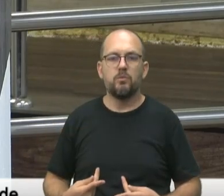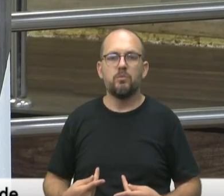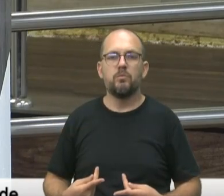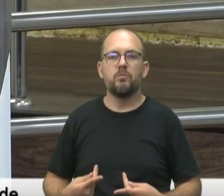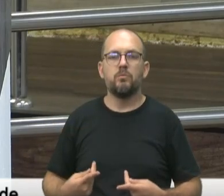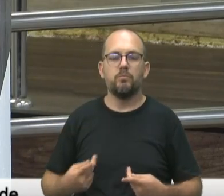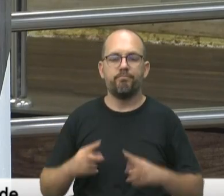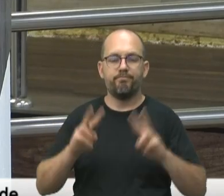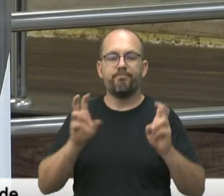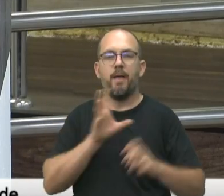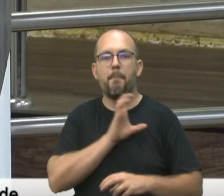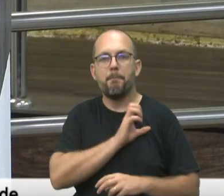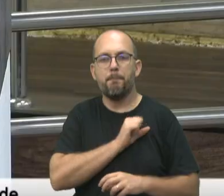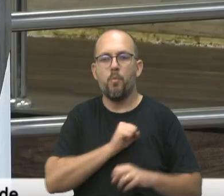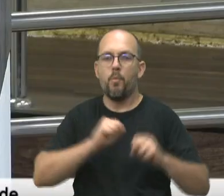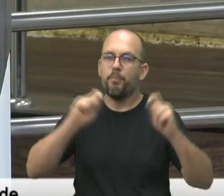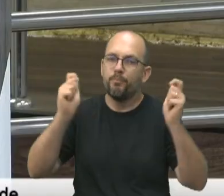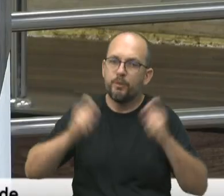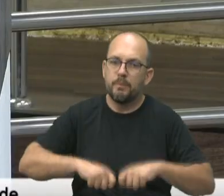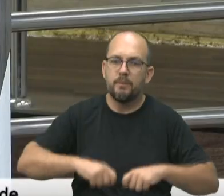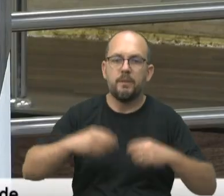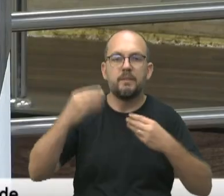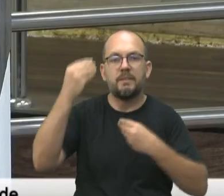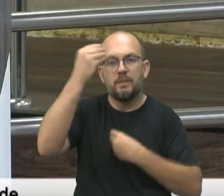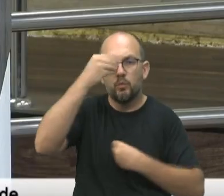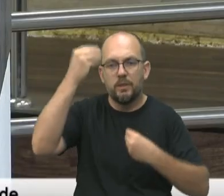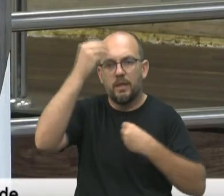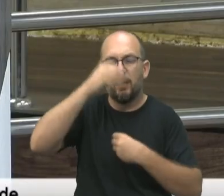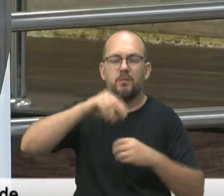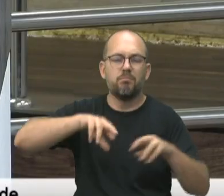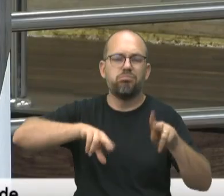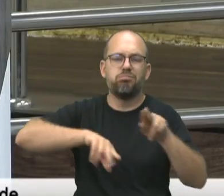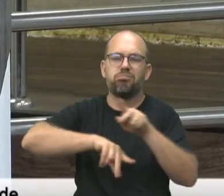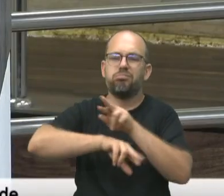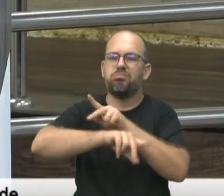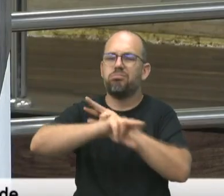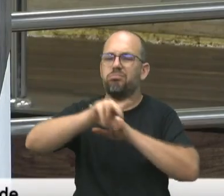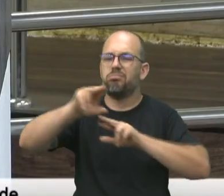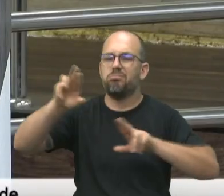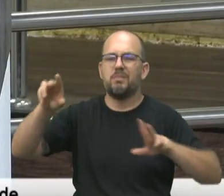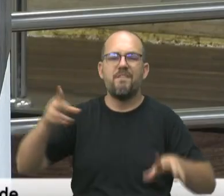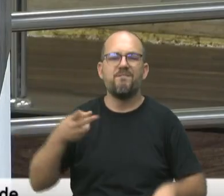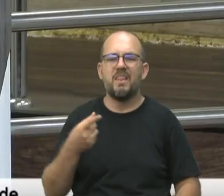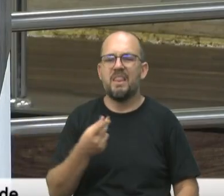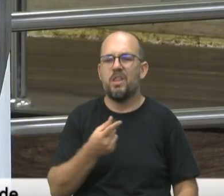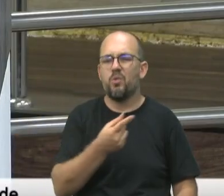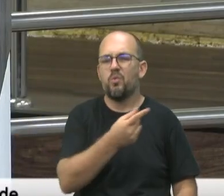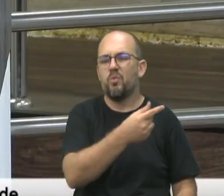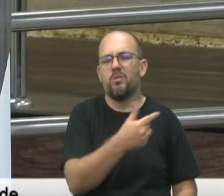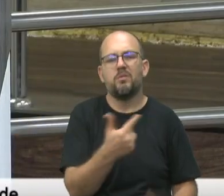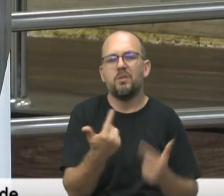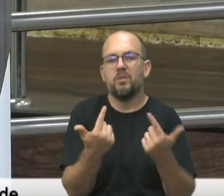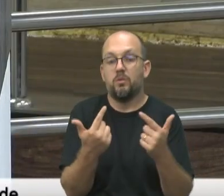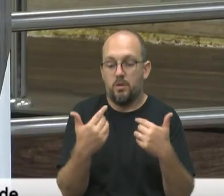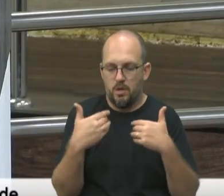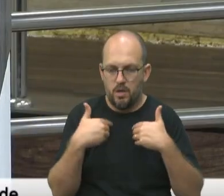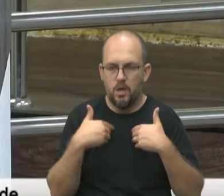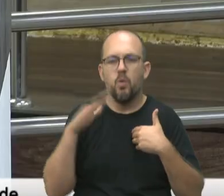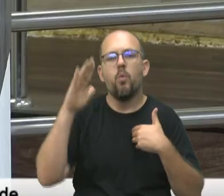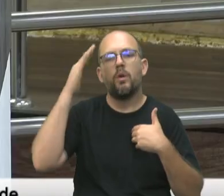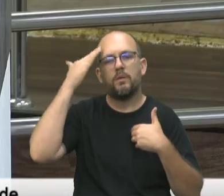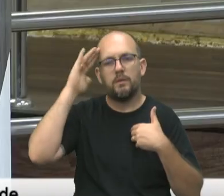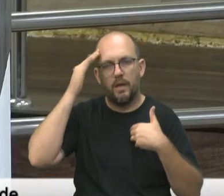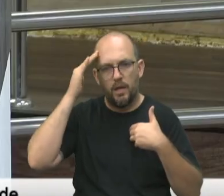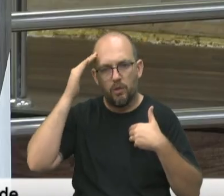do amor, das possibilidades, da sexualidade, nós somos infinitos. Não existe como a gente... Mas eu entendo a causa